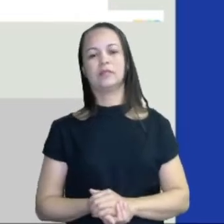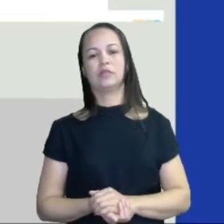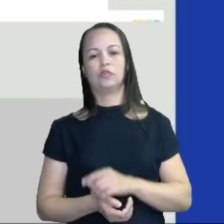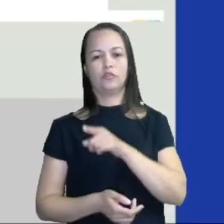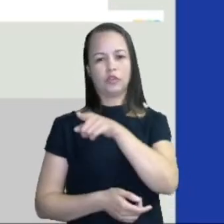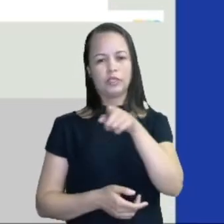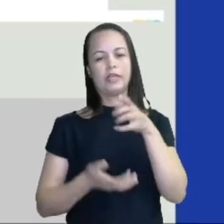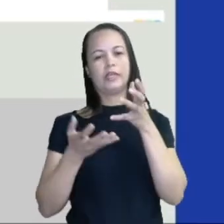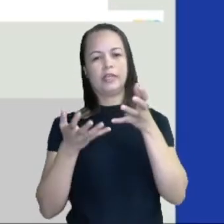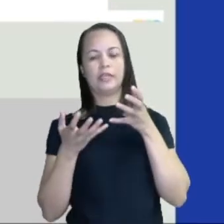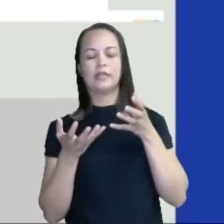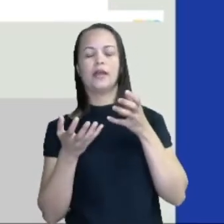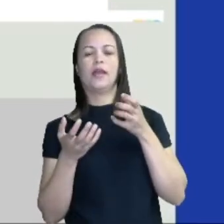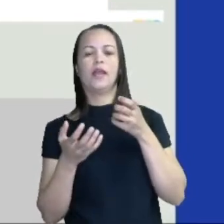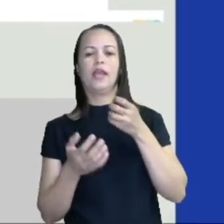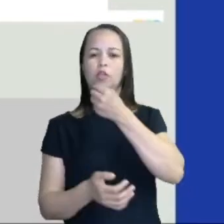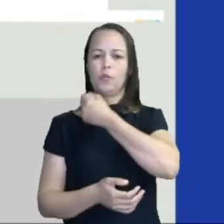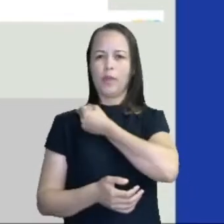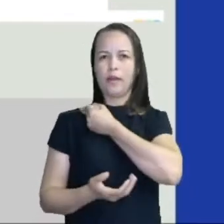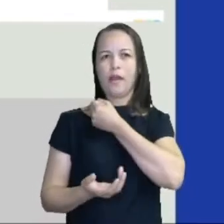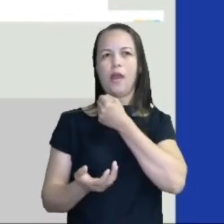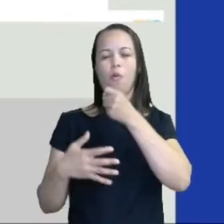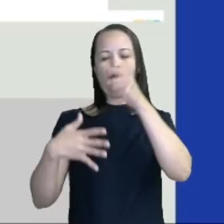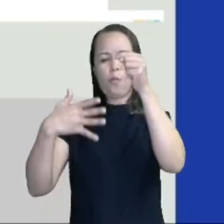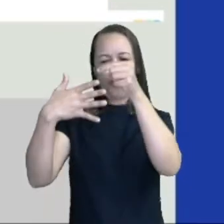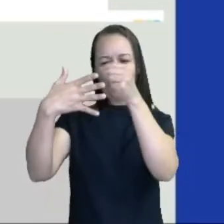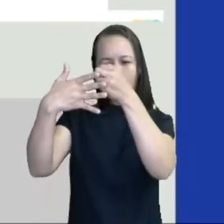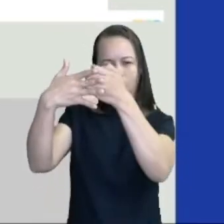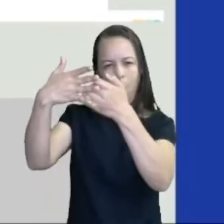você quiser enumerar uma lista e utilizar,